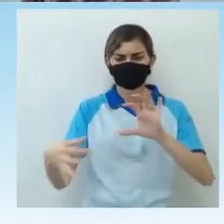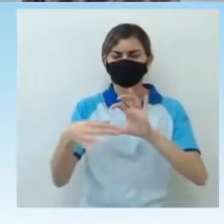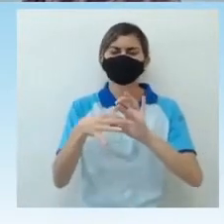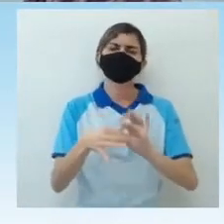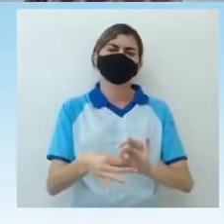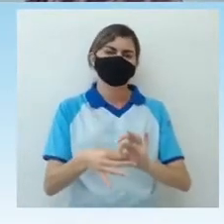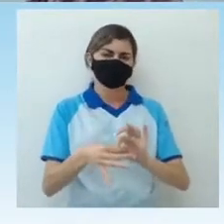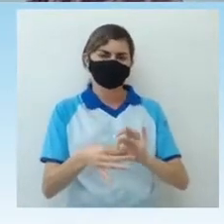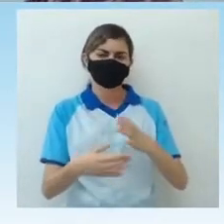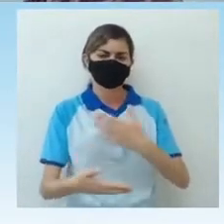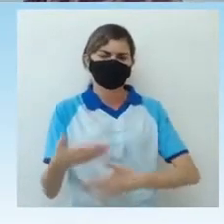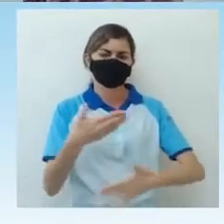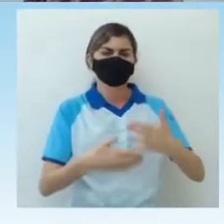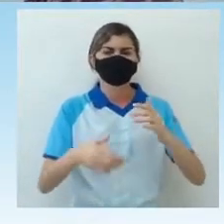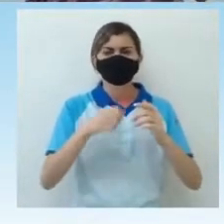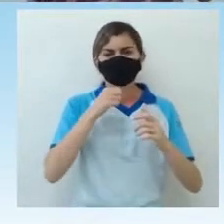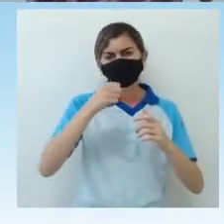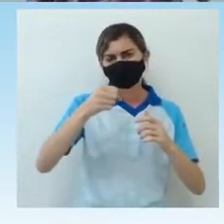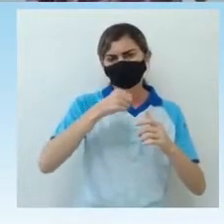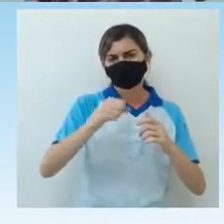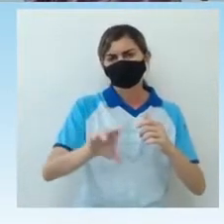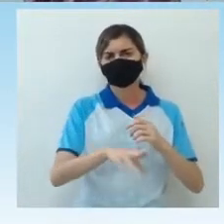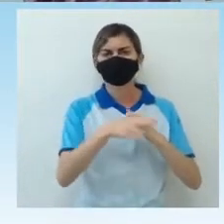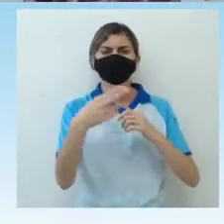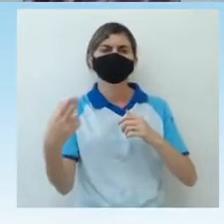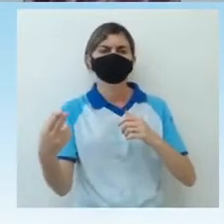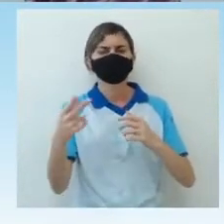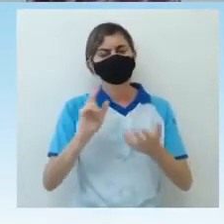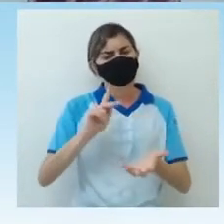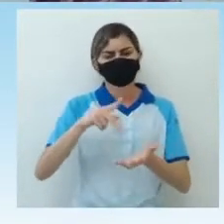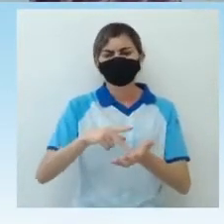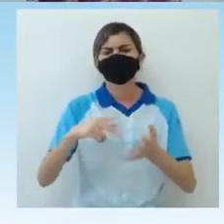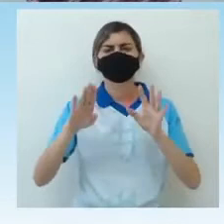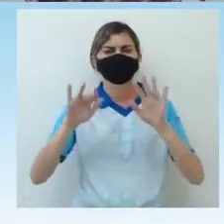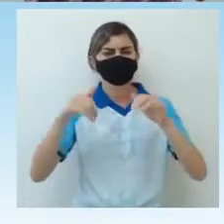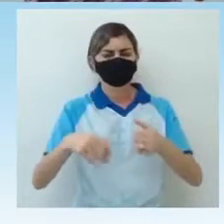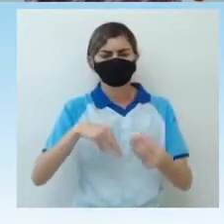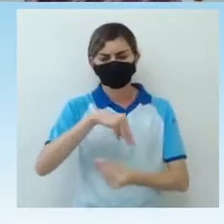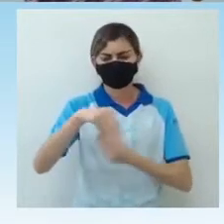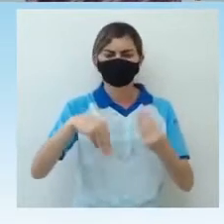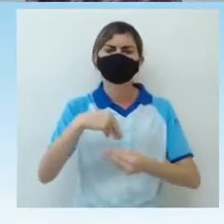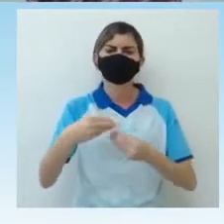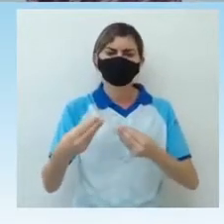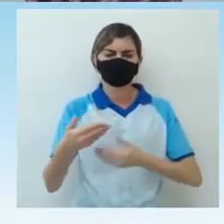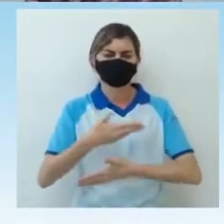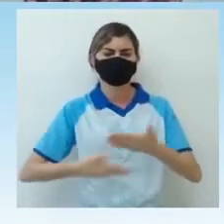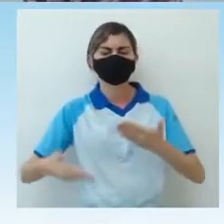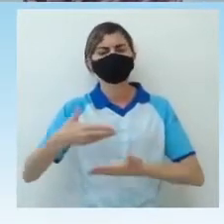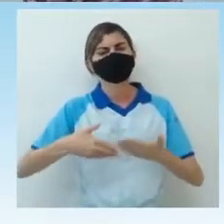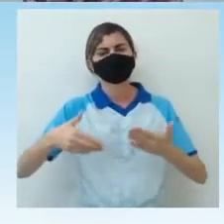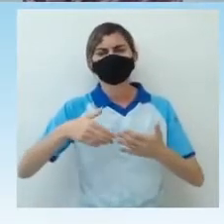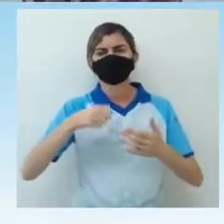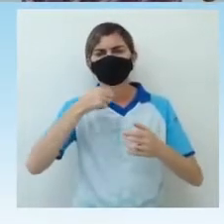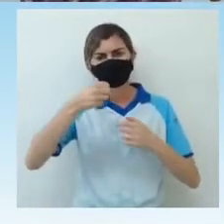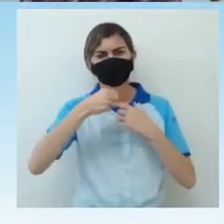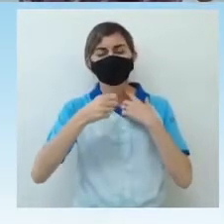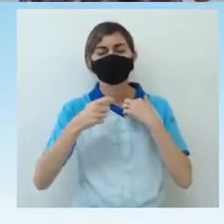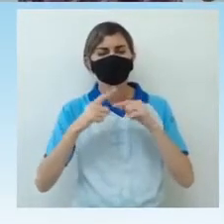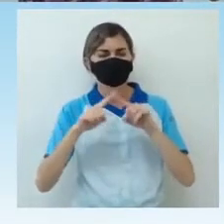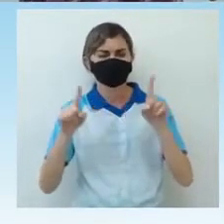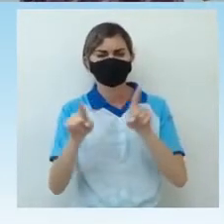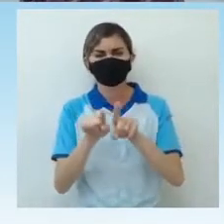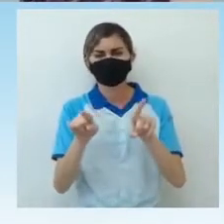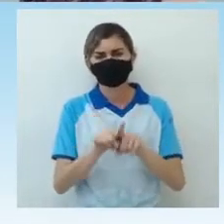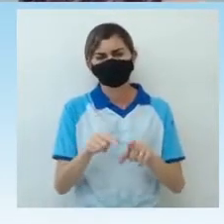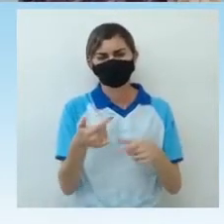intrinsecamente relacionada com o jornalismo, ou seja, ela está realmente bem misturadinha lá, bem relacionada com o jornalismo, mas também